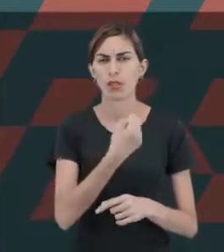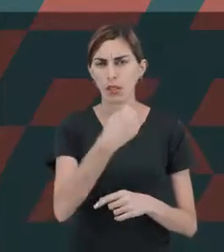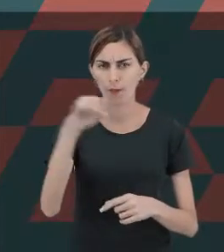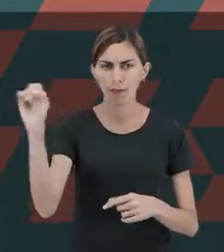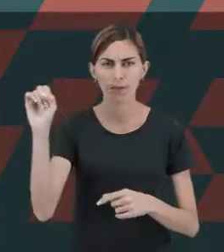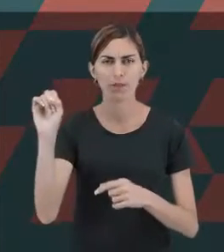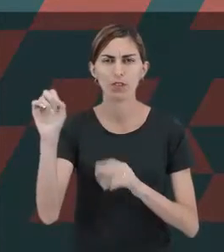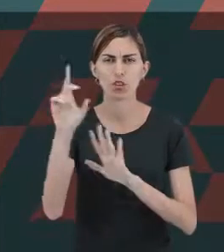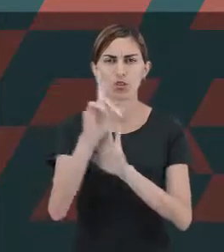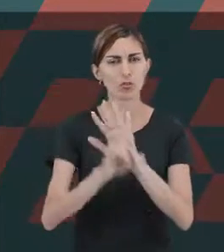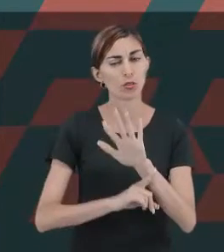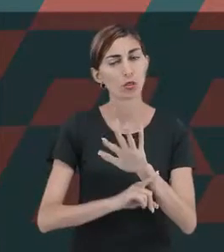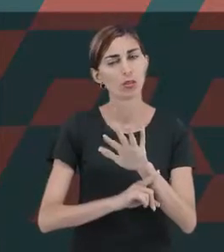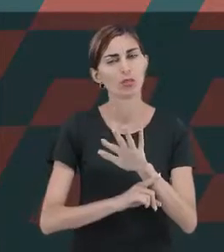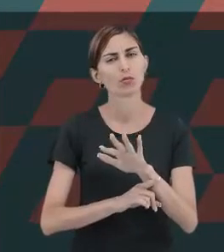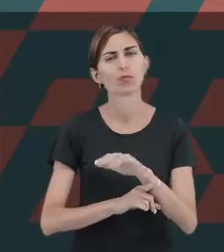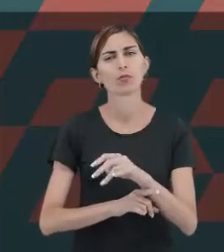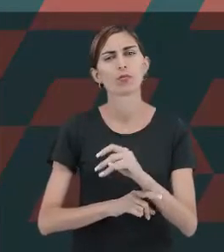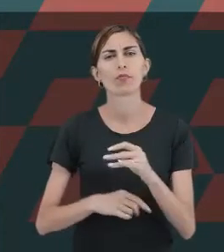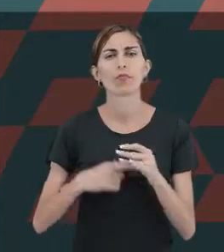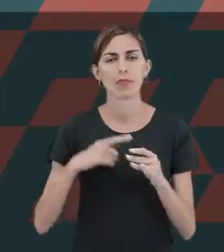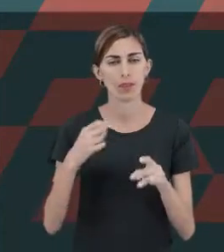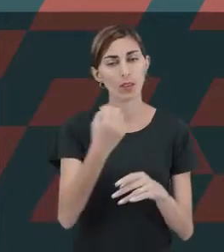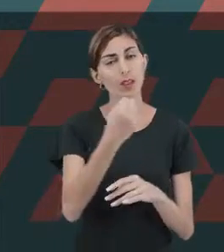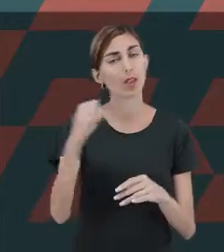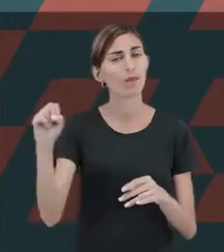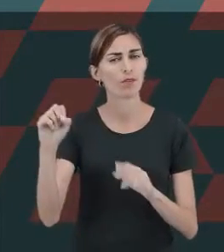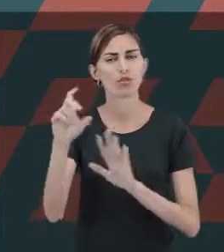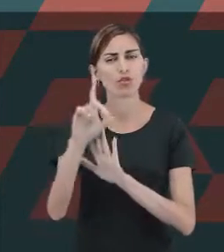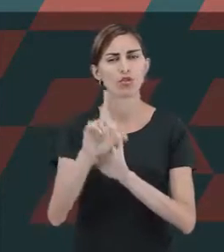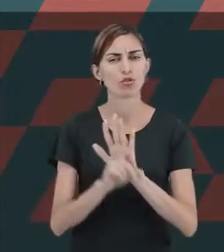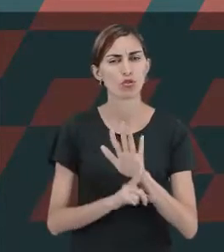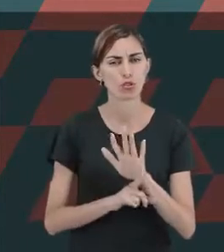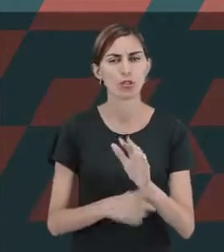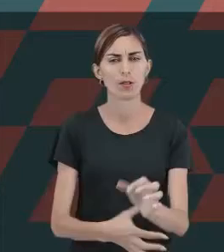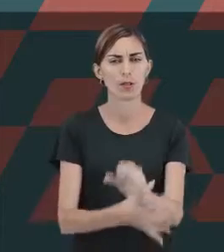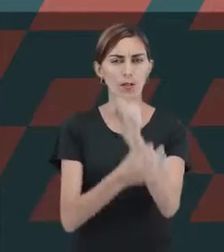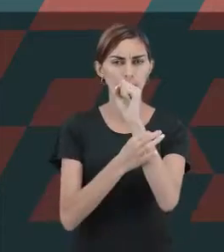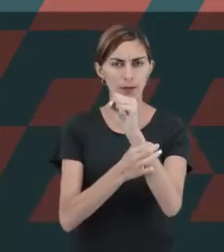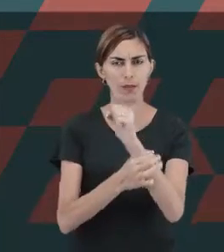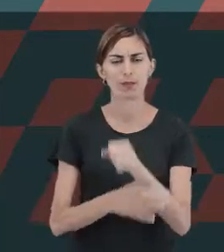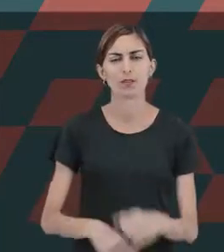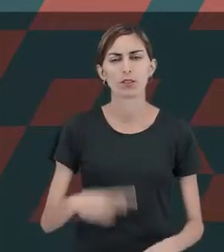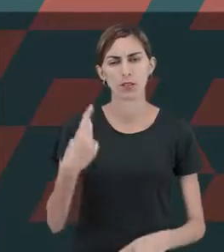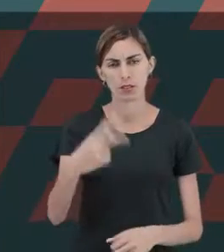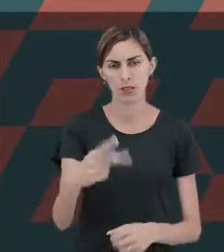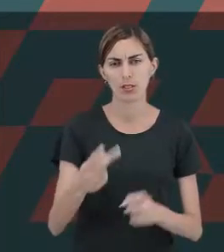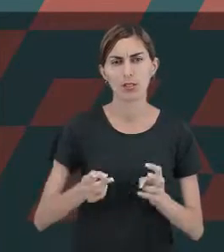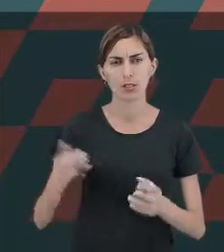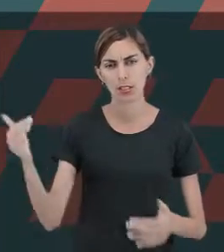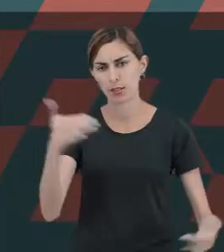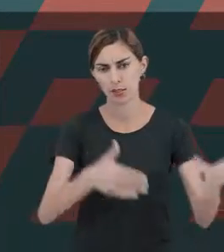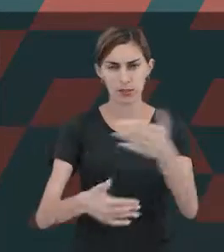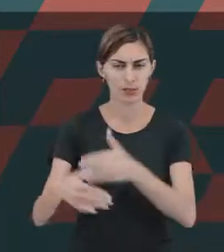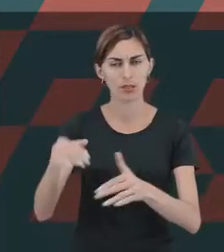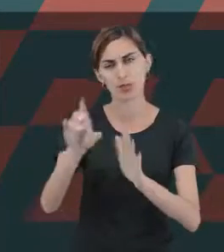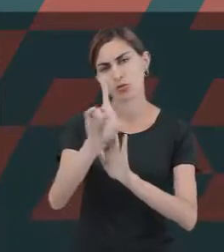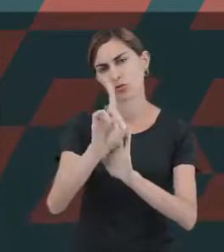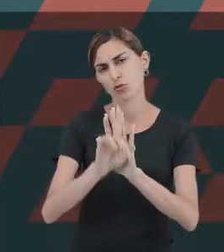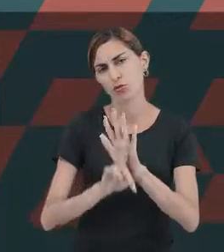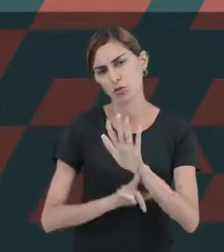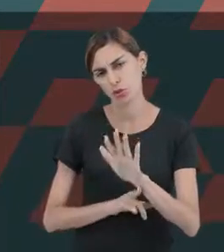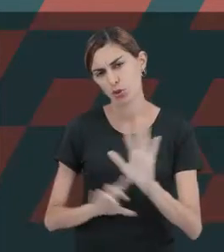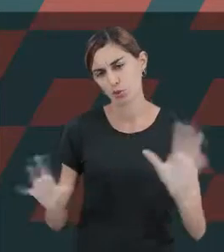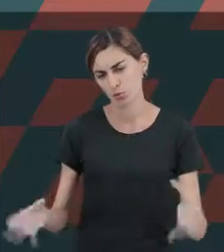desses direitos. E aí, a defesa dos direitos visa garantir o pleno acesso aos direitos,